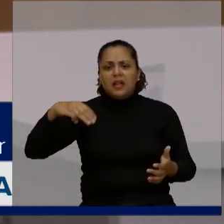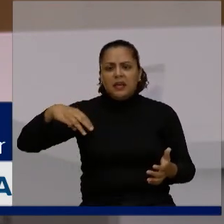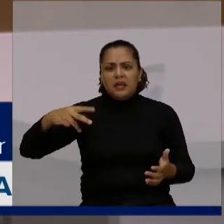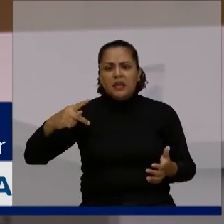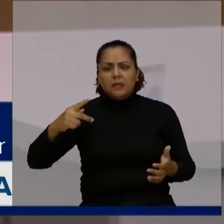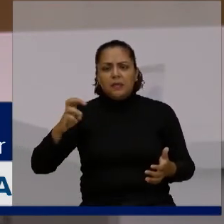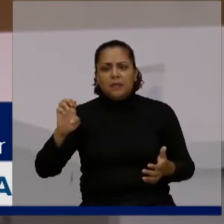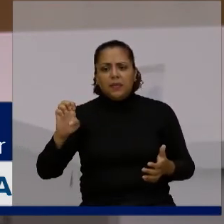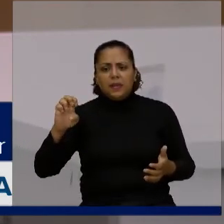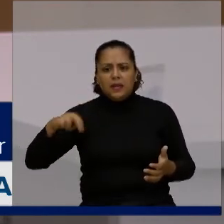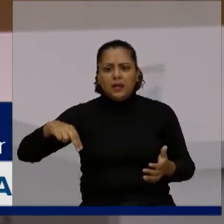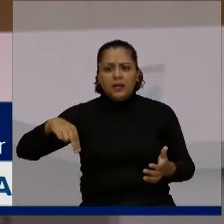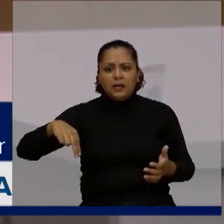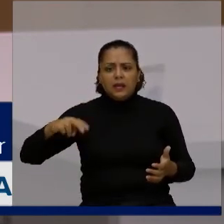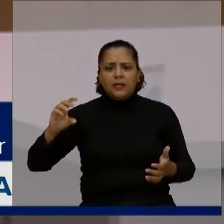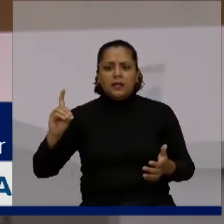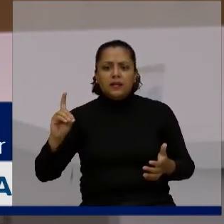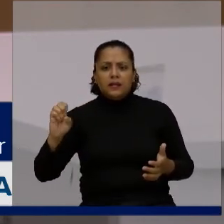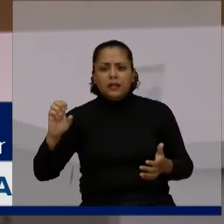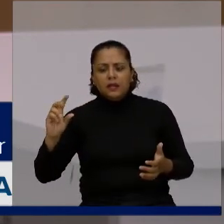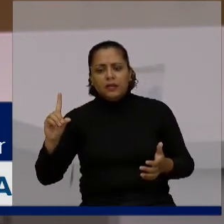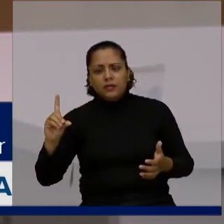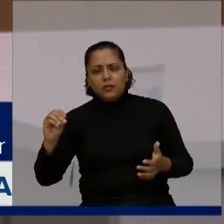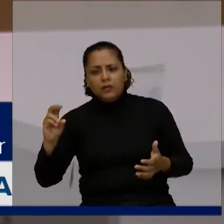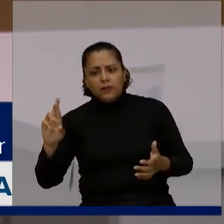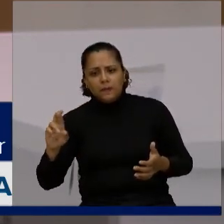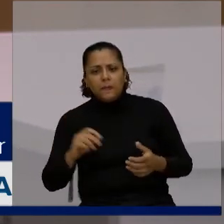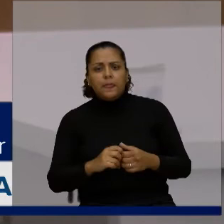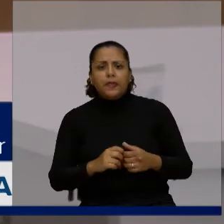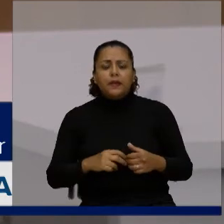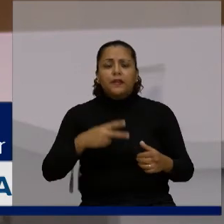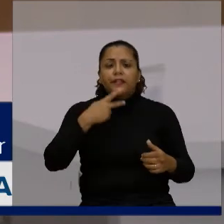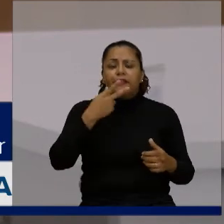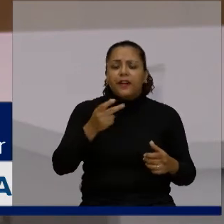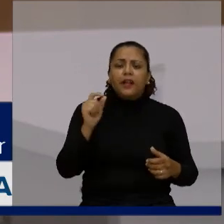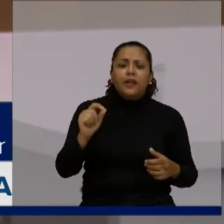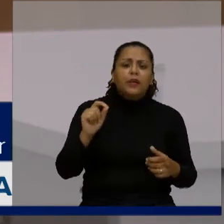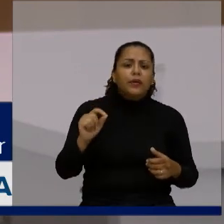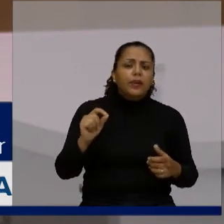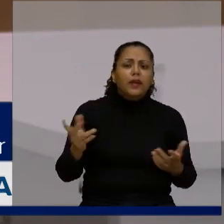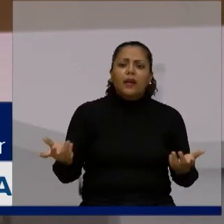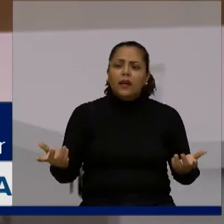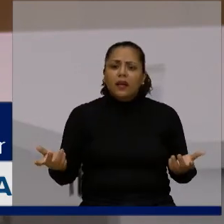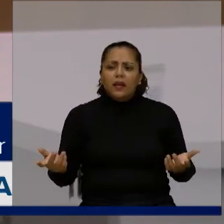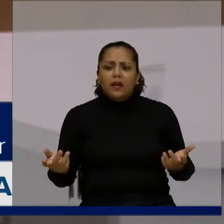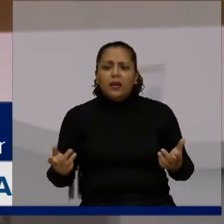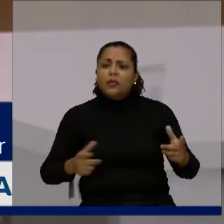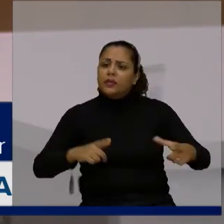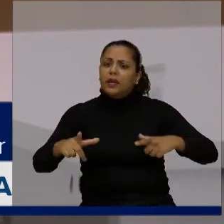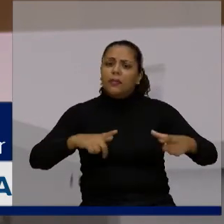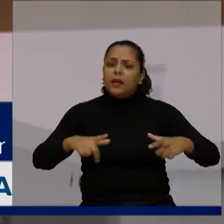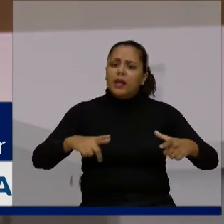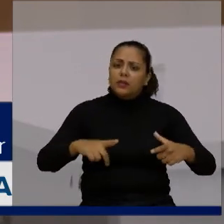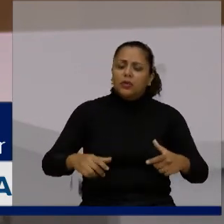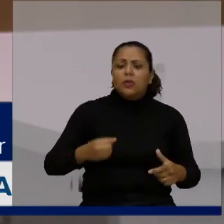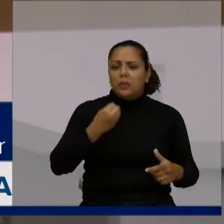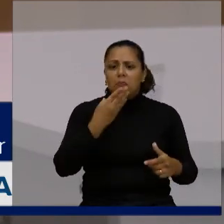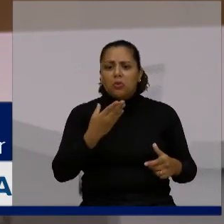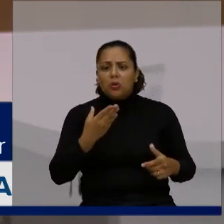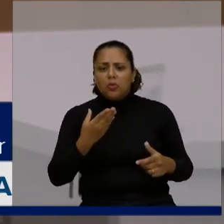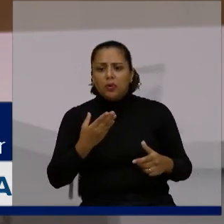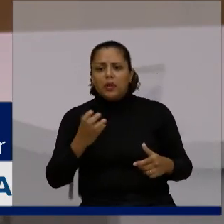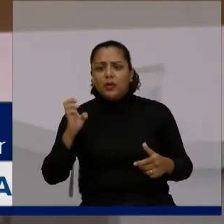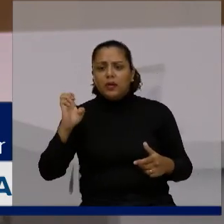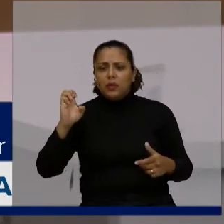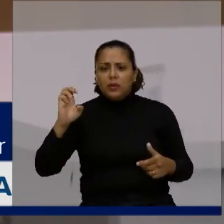vilão, o empregador é mau, é vilão, e o empregado é o mocinho. E a gente sabe que não é isso que acontece, que é uma relação de troca, um colaborando